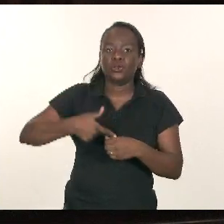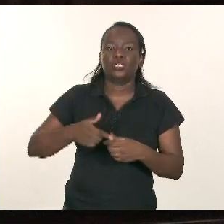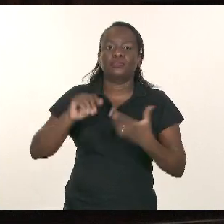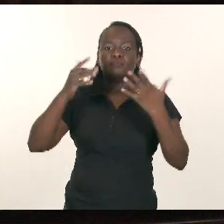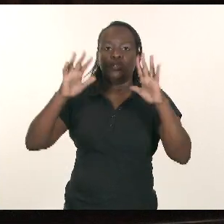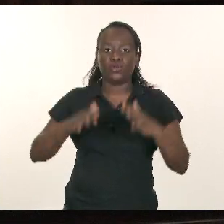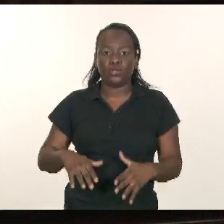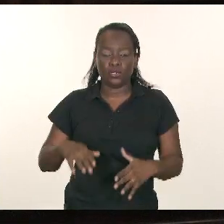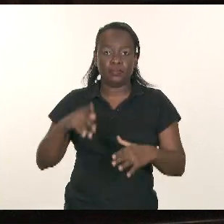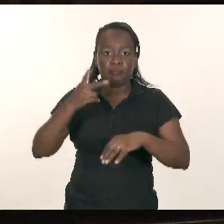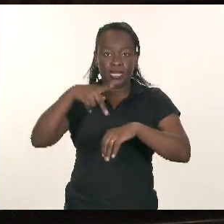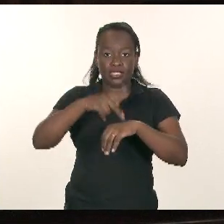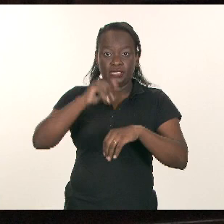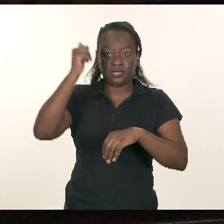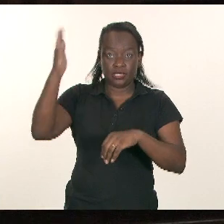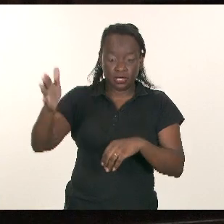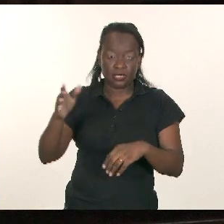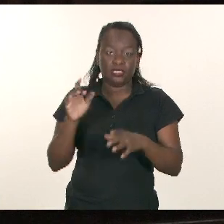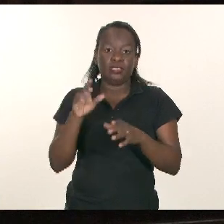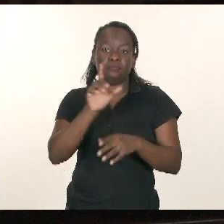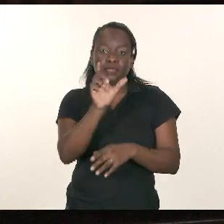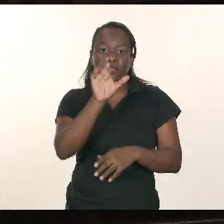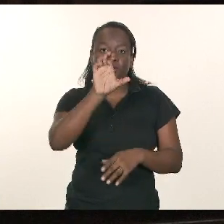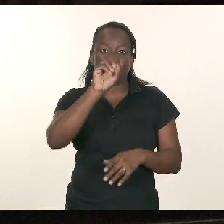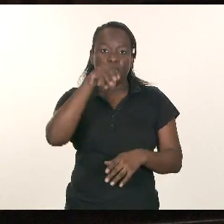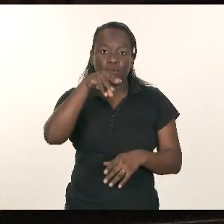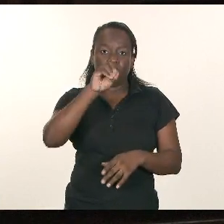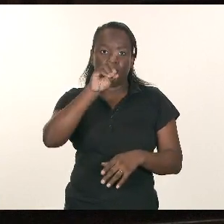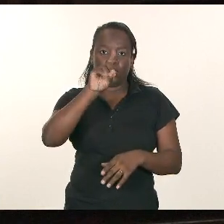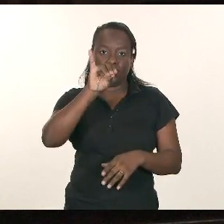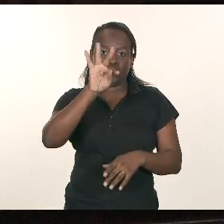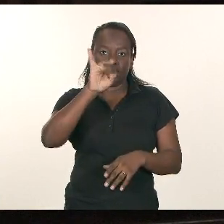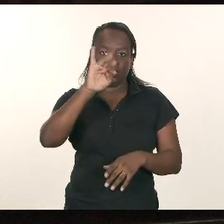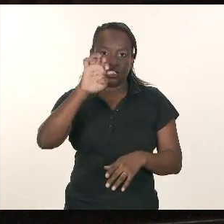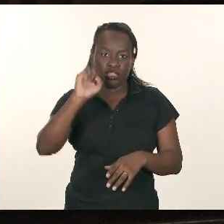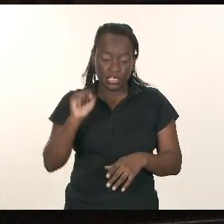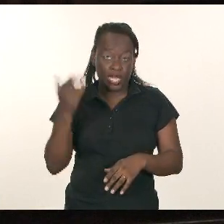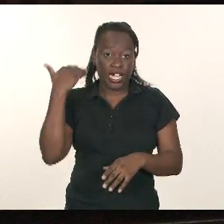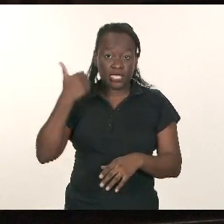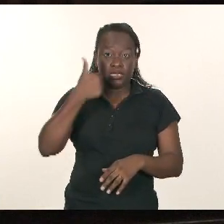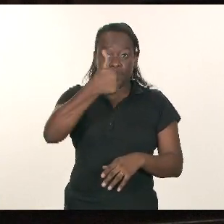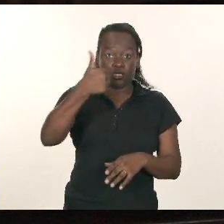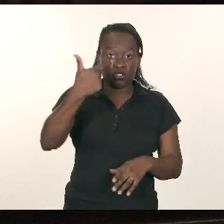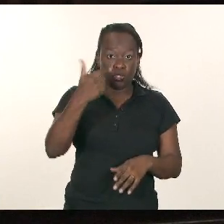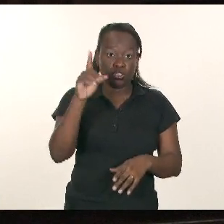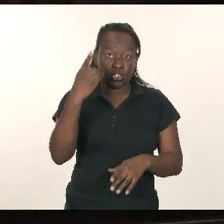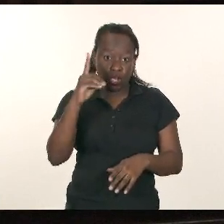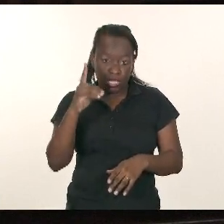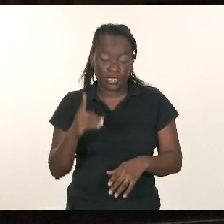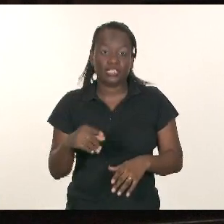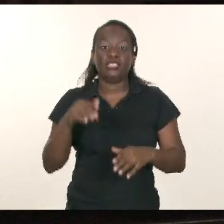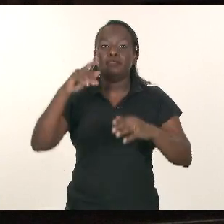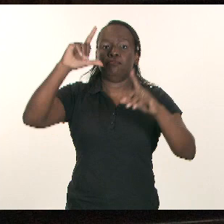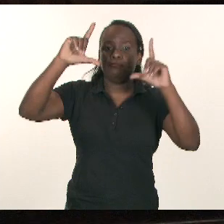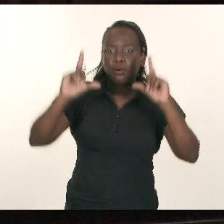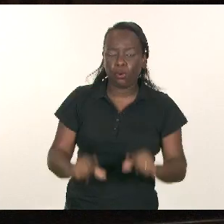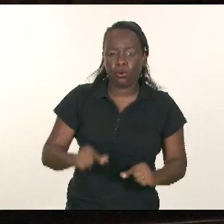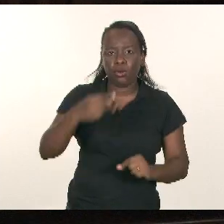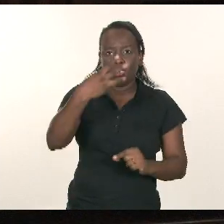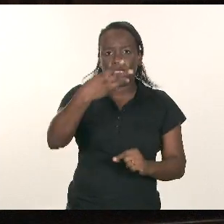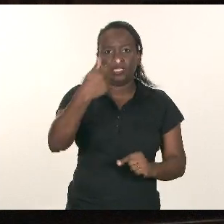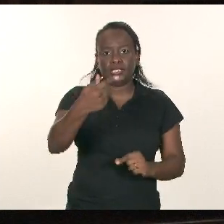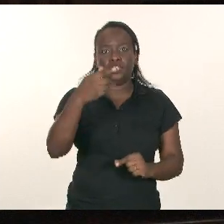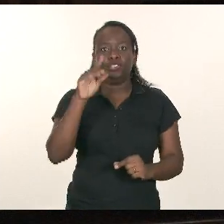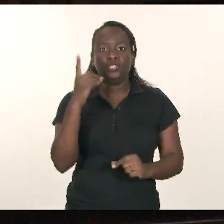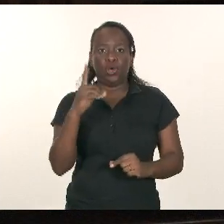mercado internacional de commodities, que cai de 112 dólares e 36 centavos para 37